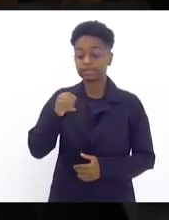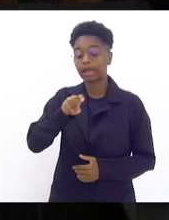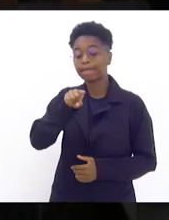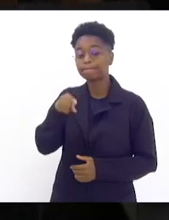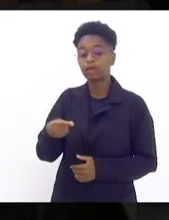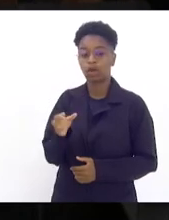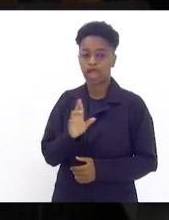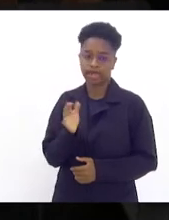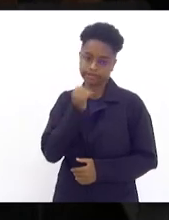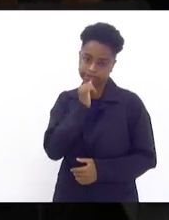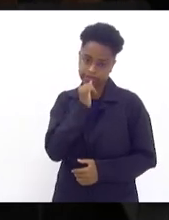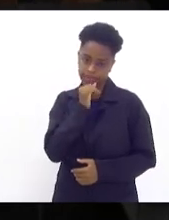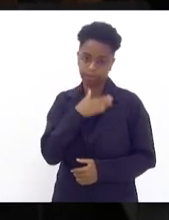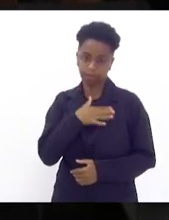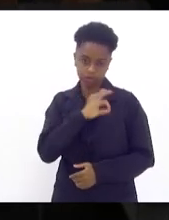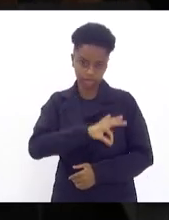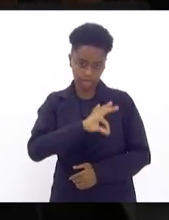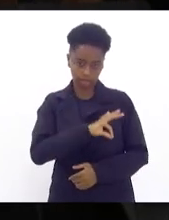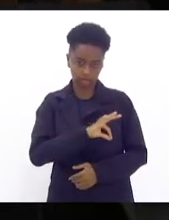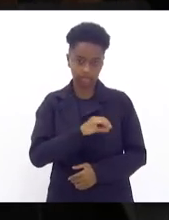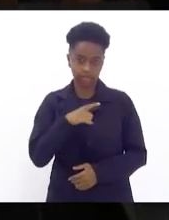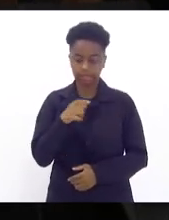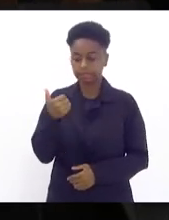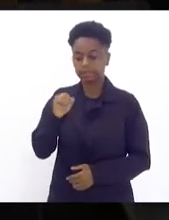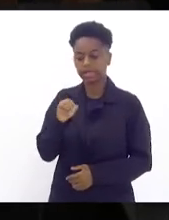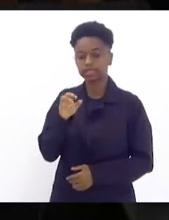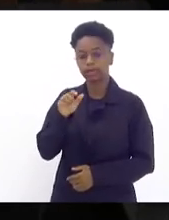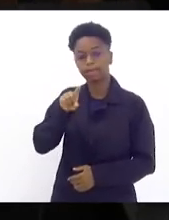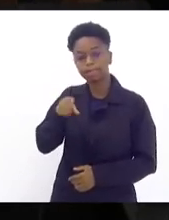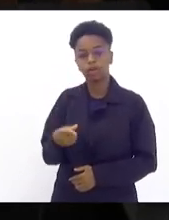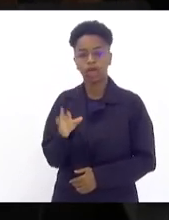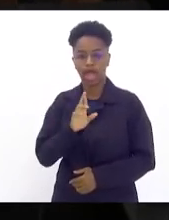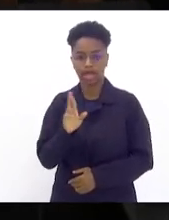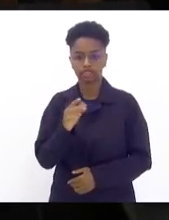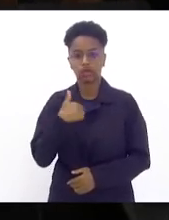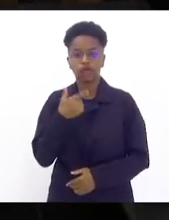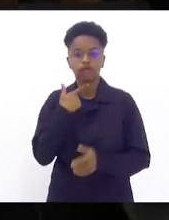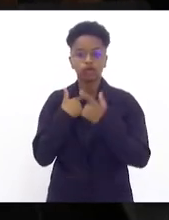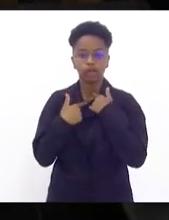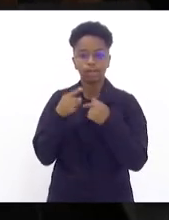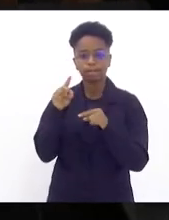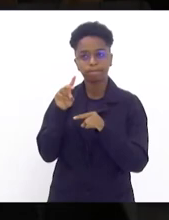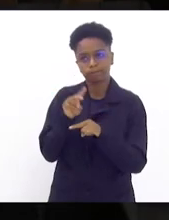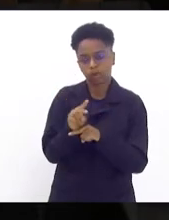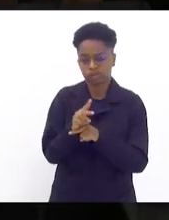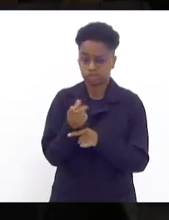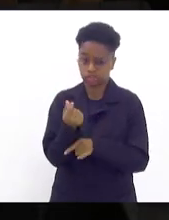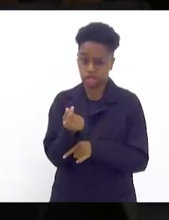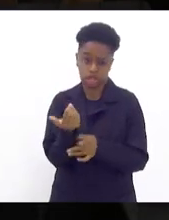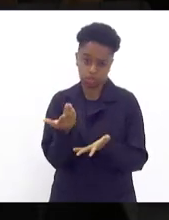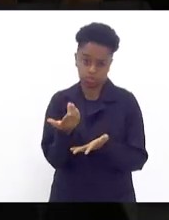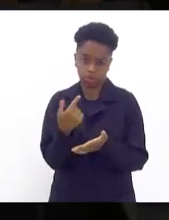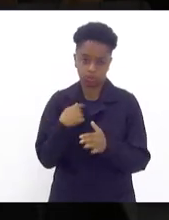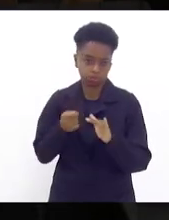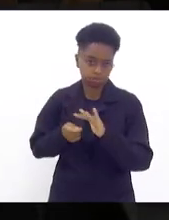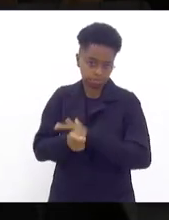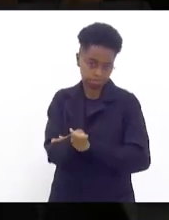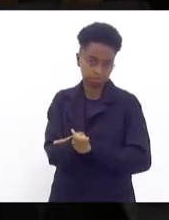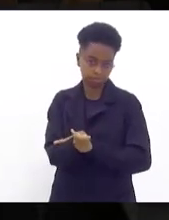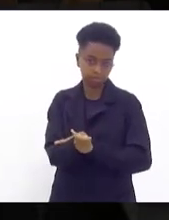10 mil reais do meu salário. Eu queria proteger esse dinheiro fazendo um